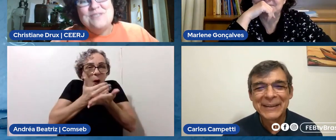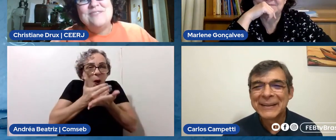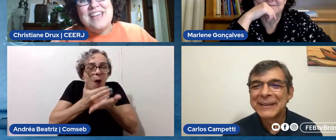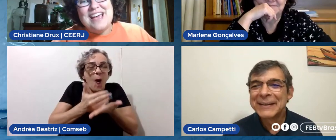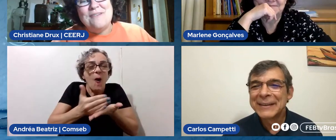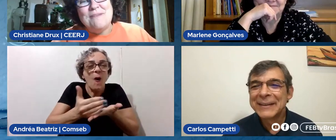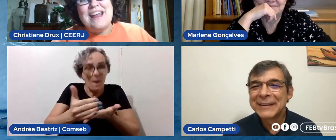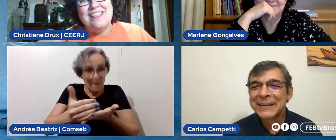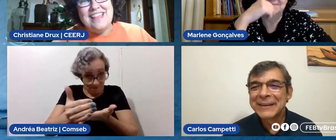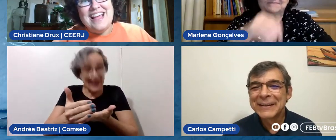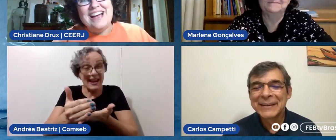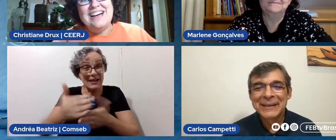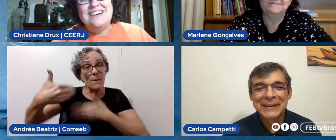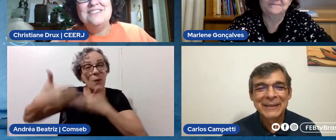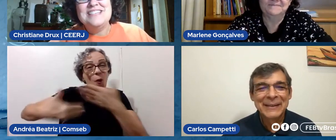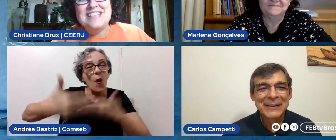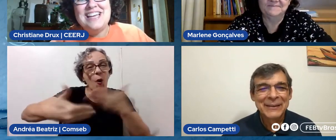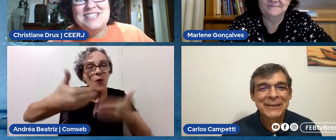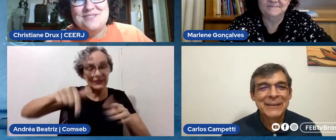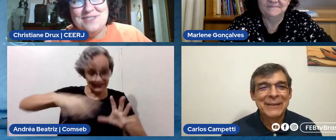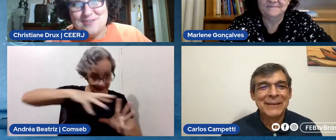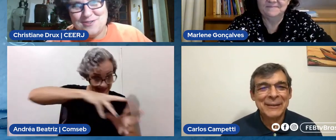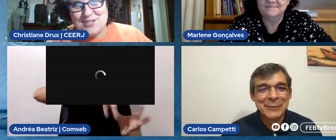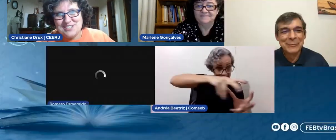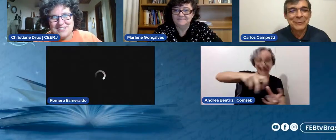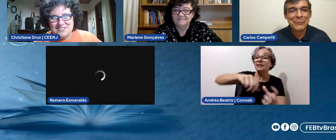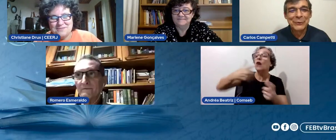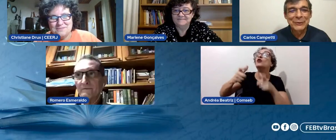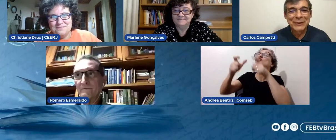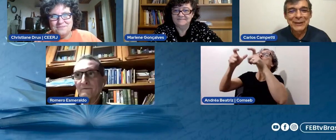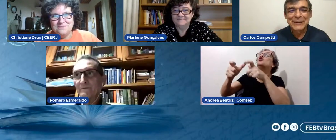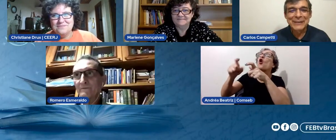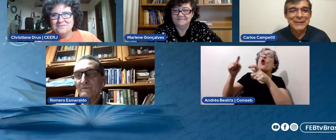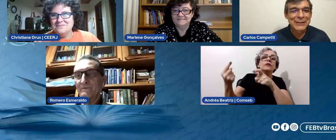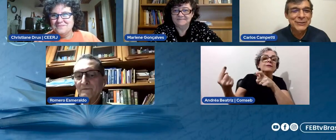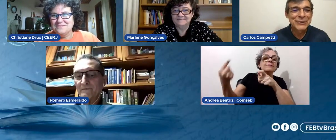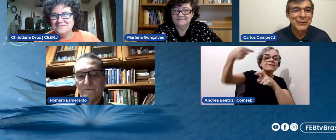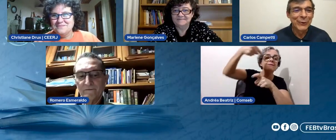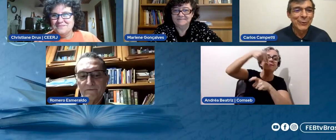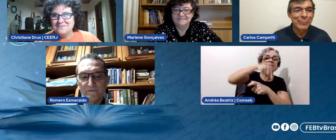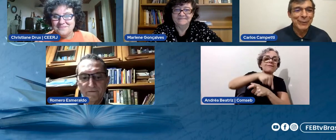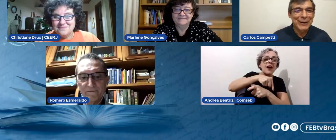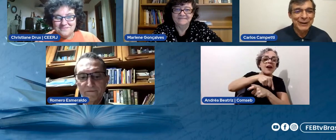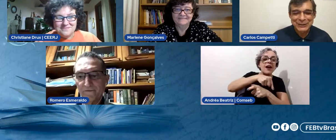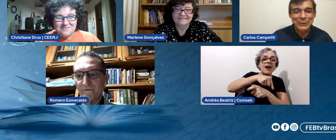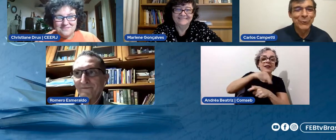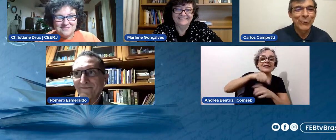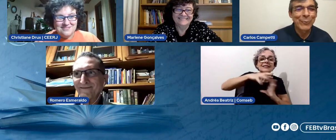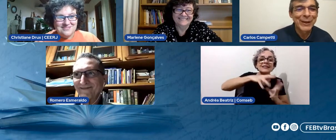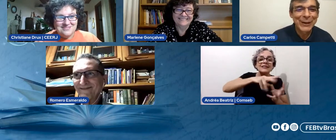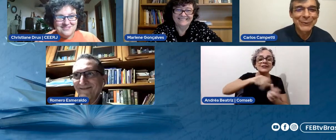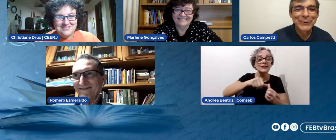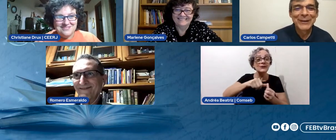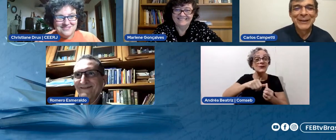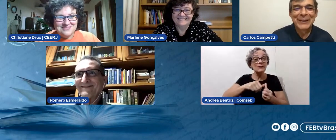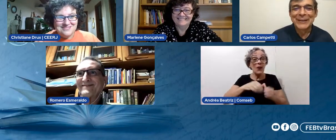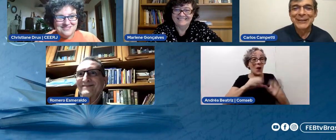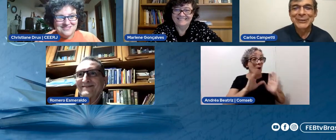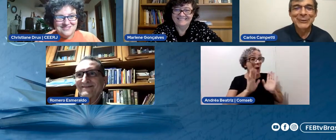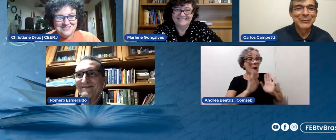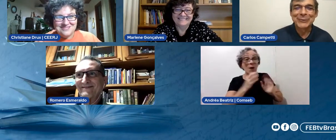de onde vieram para a Terra os seres vivos? Muito interessante. Opa, chegou o